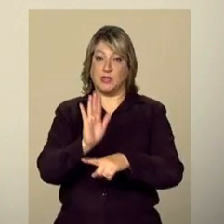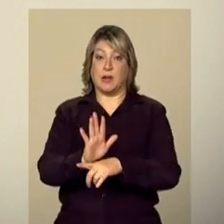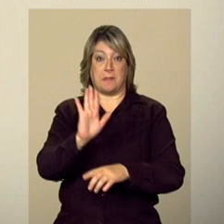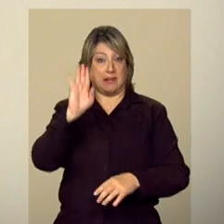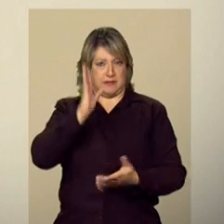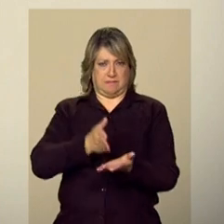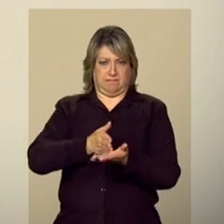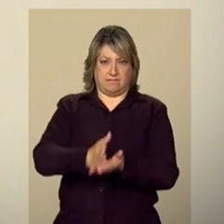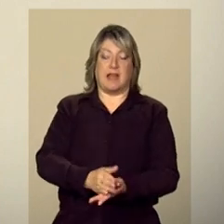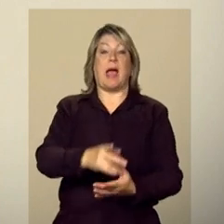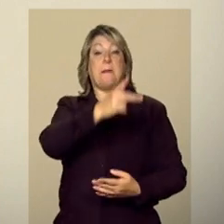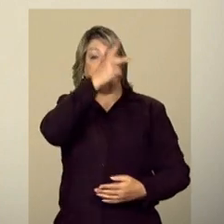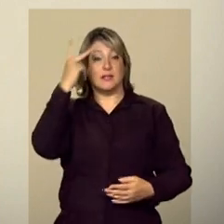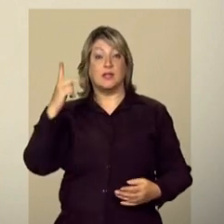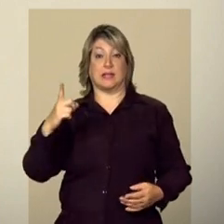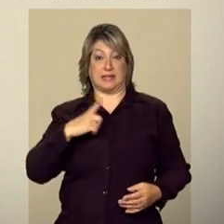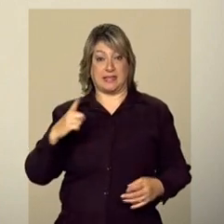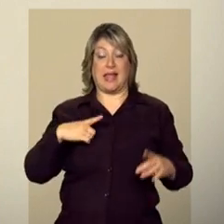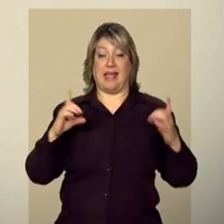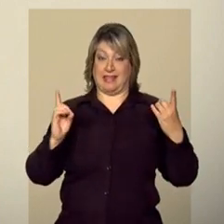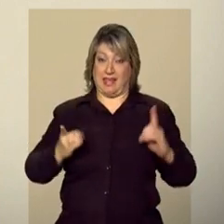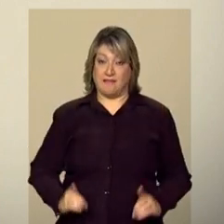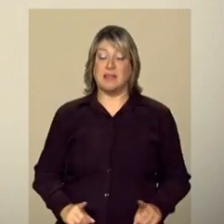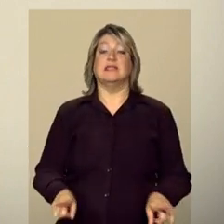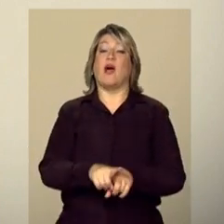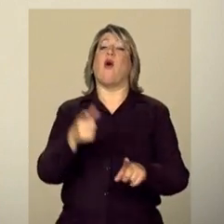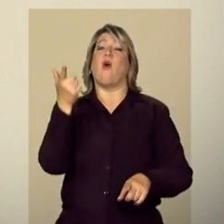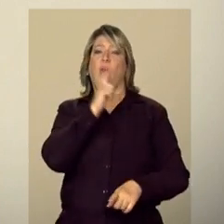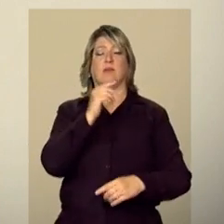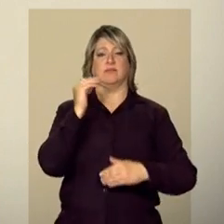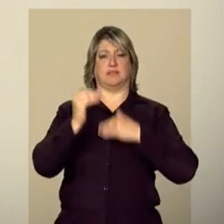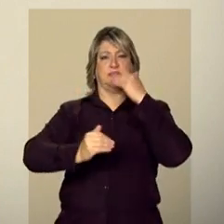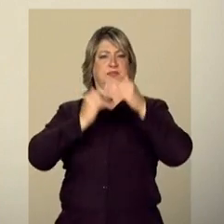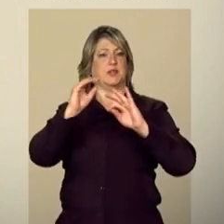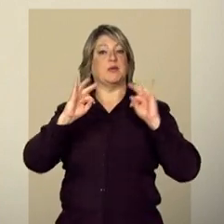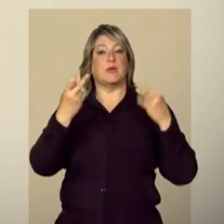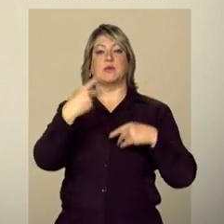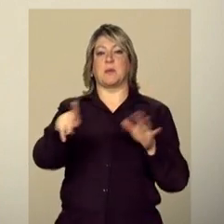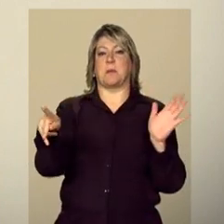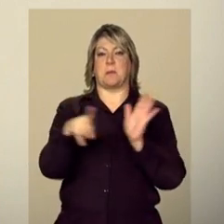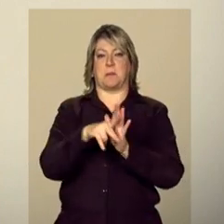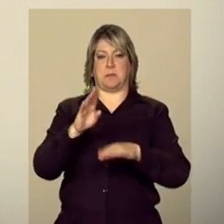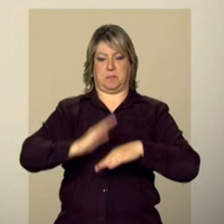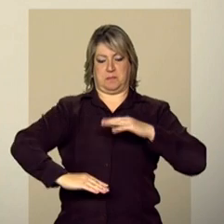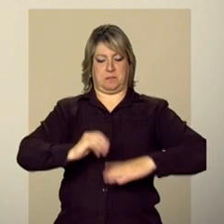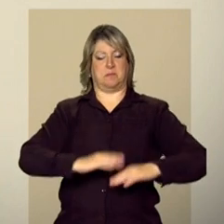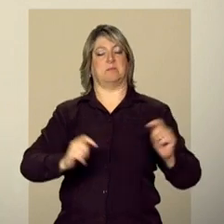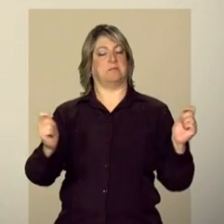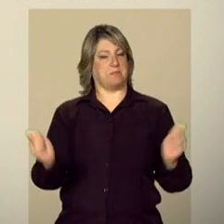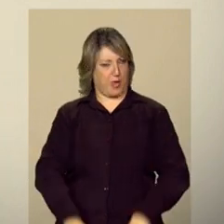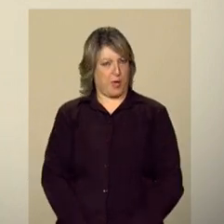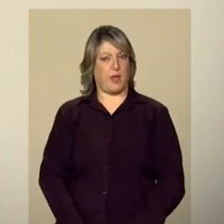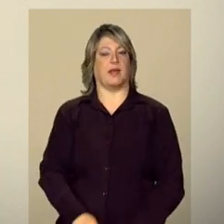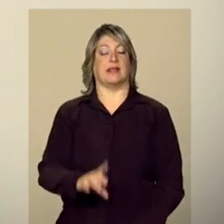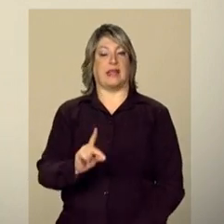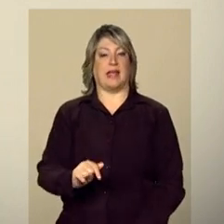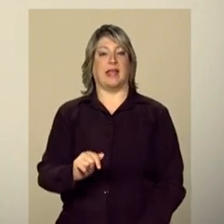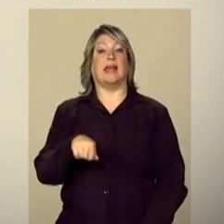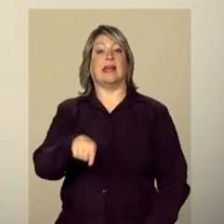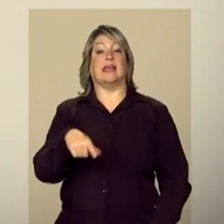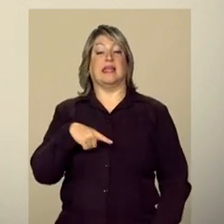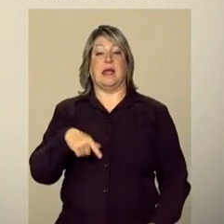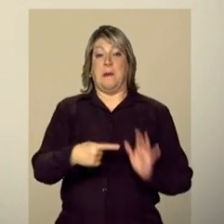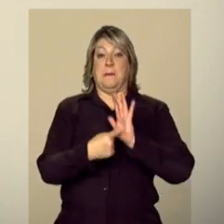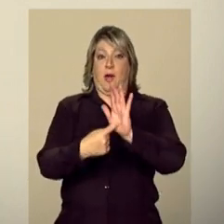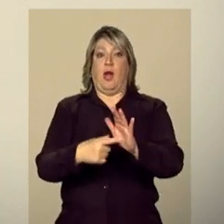determinação as pessoas com deficiência conseguem desenvolver todas as suas potencialidades elas nos mostram que